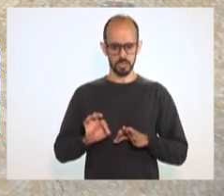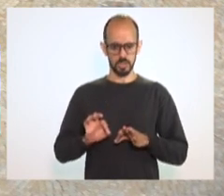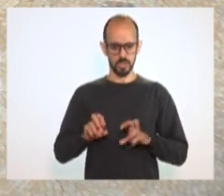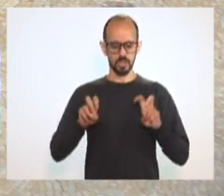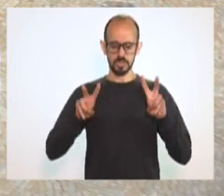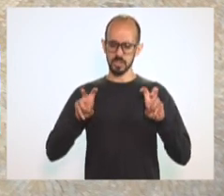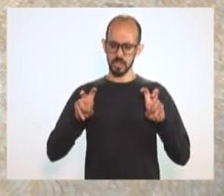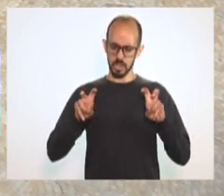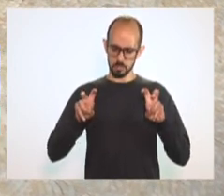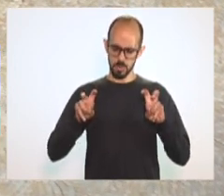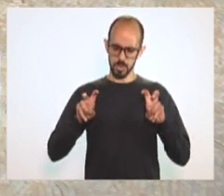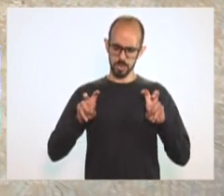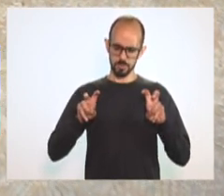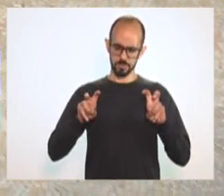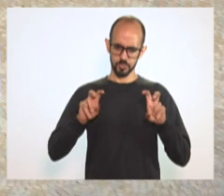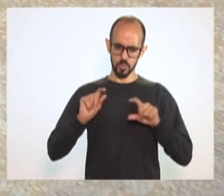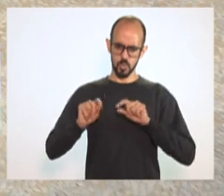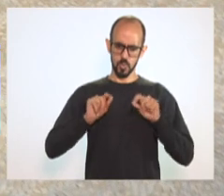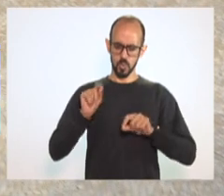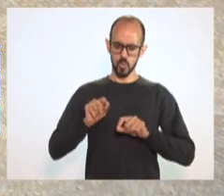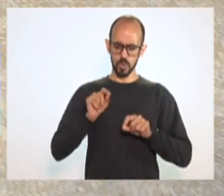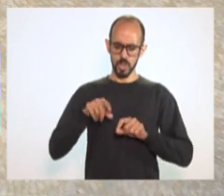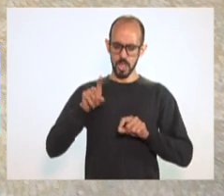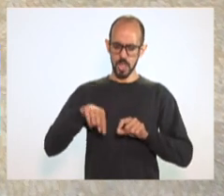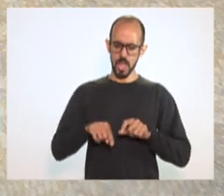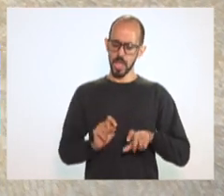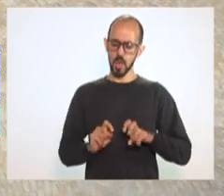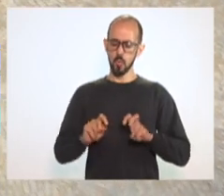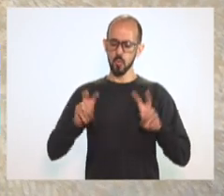excelência como se trata de uma